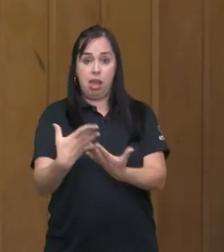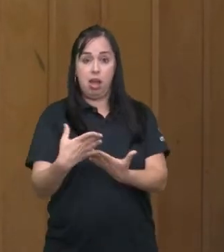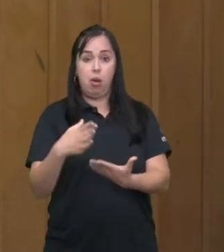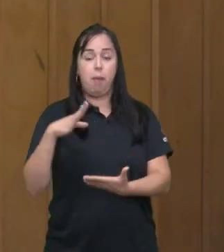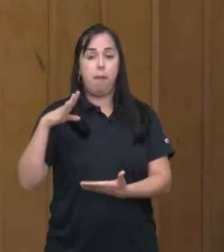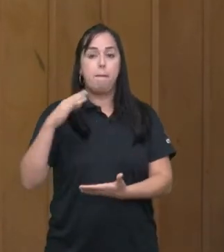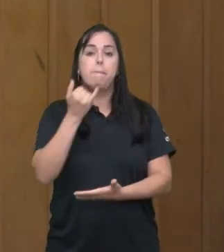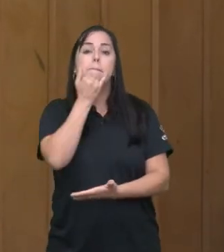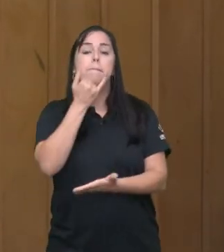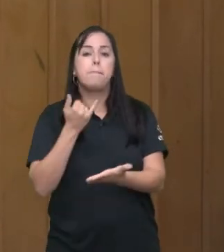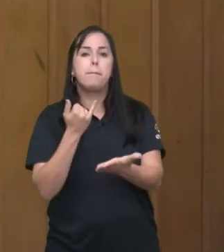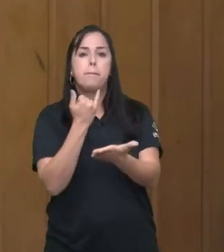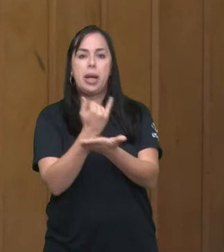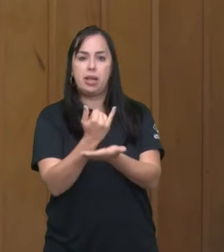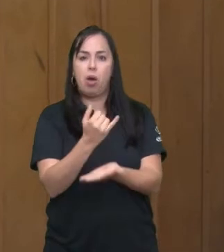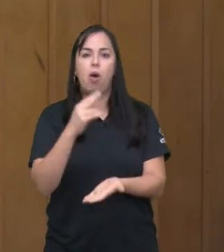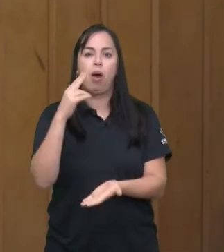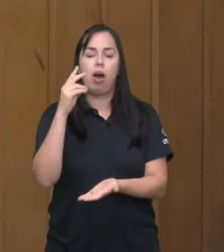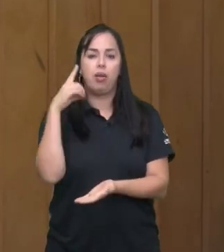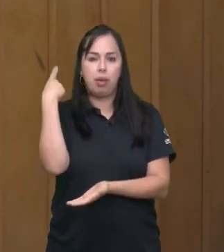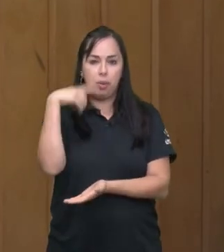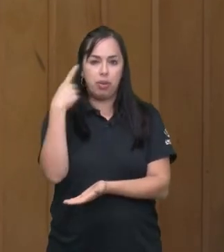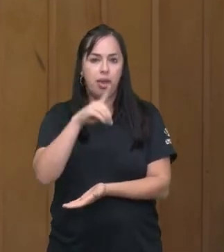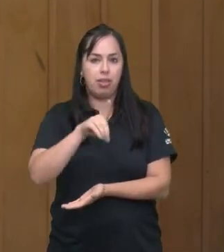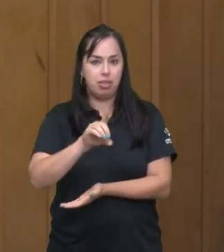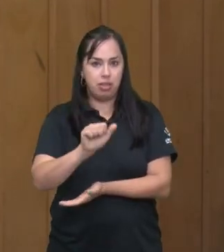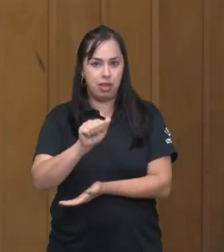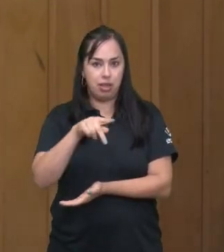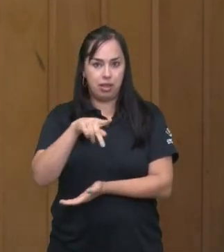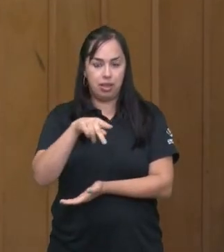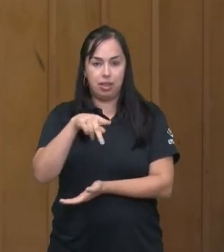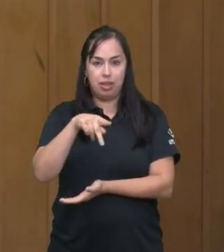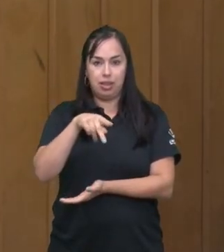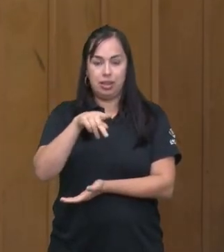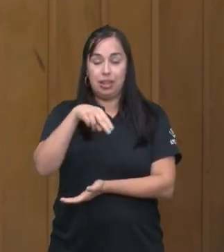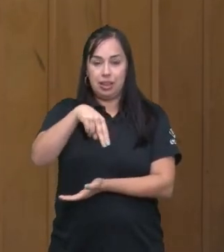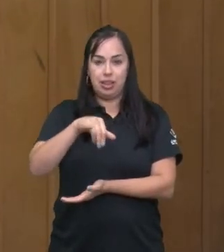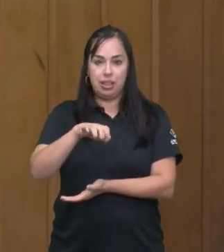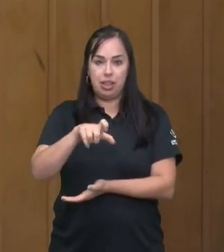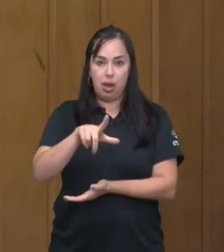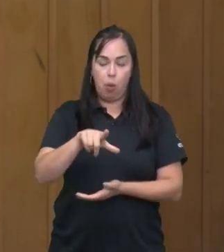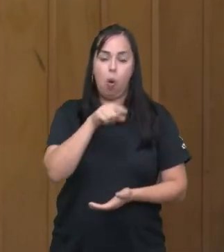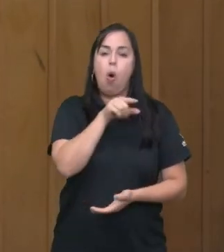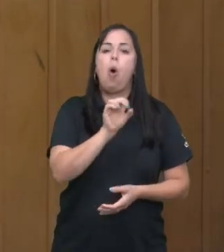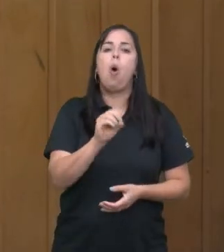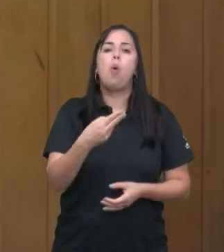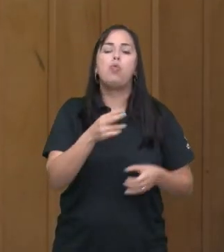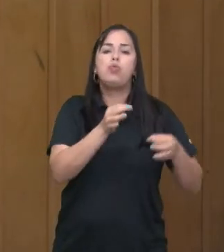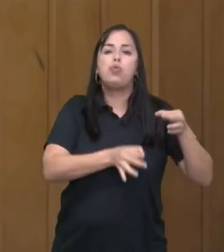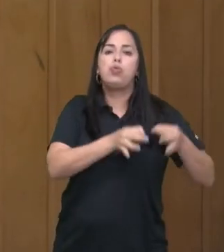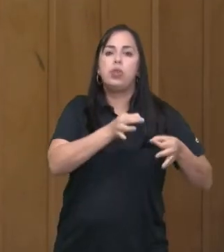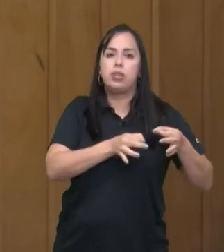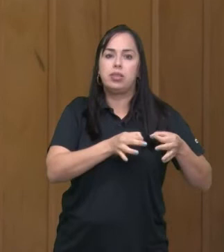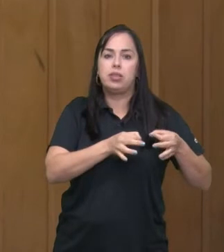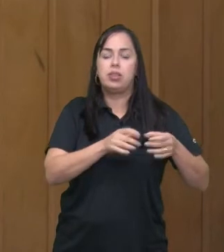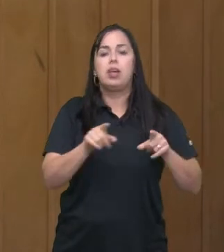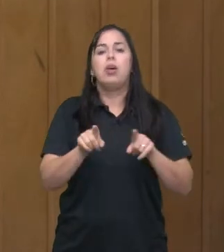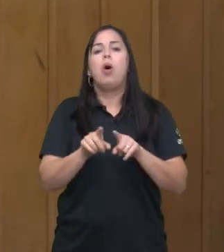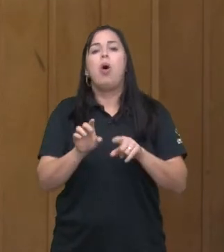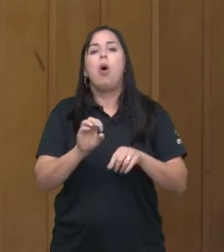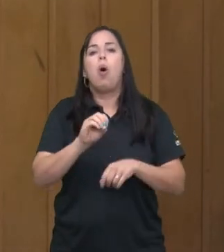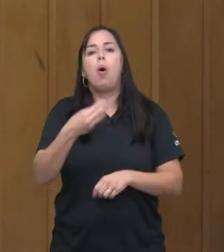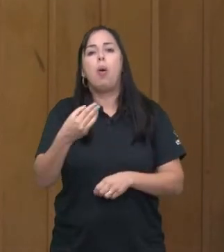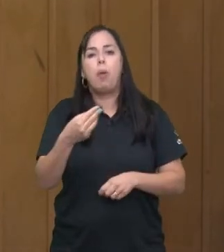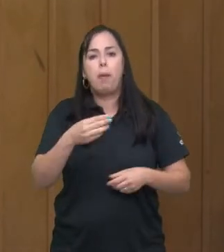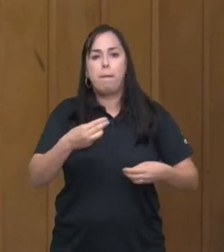indulto ao Daniel, que falou algumas coisas que, segundo o juiz, não devia ter falado, ou o ministro Fachin, que